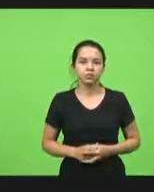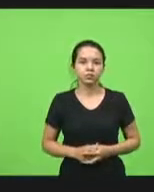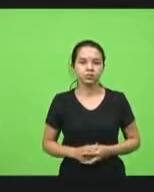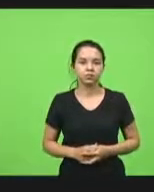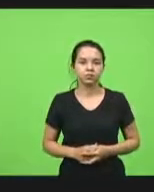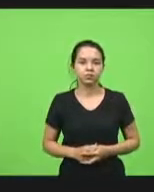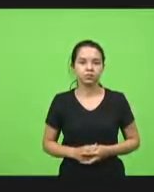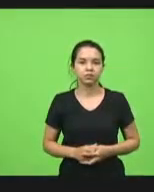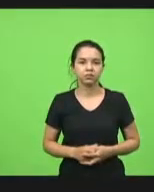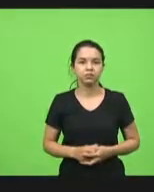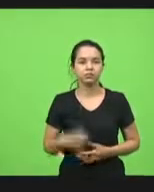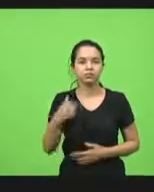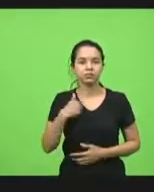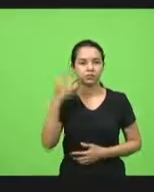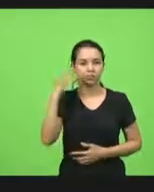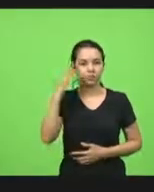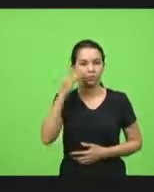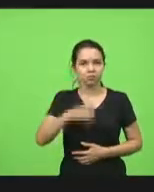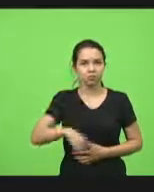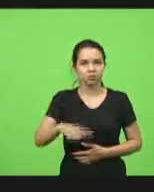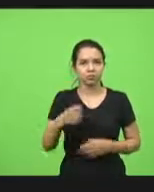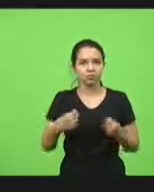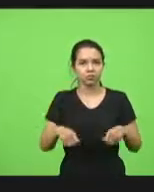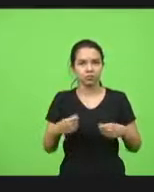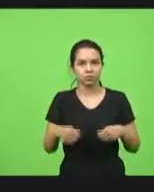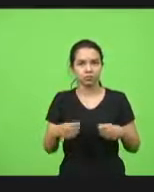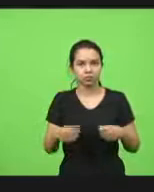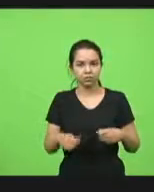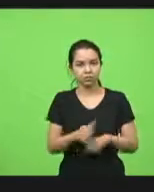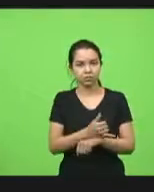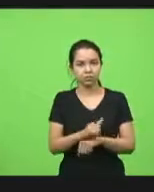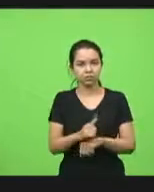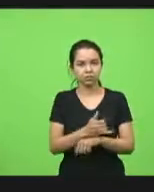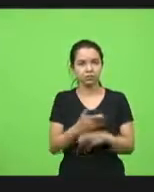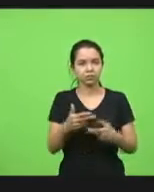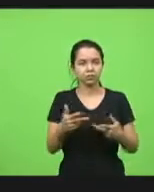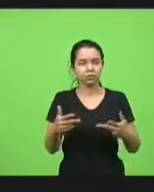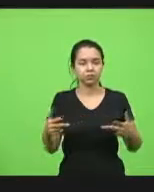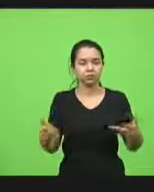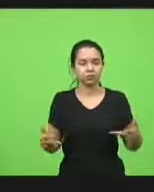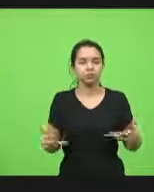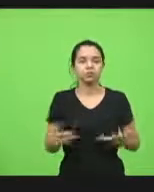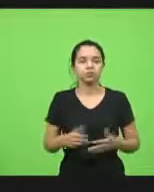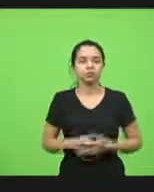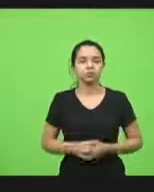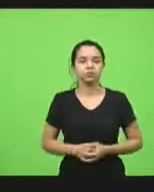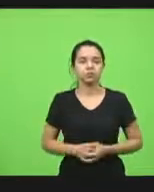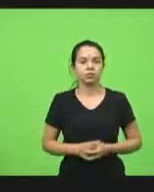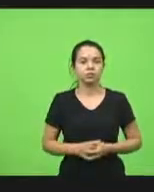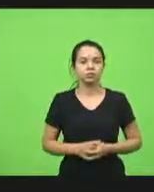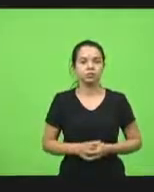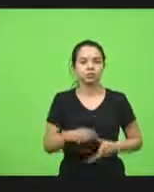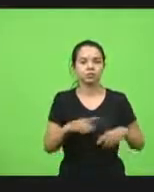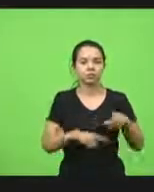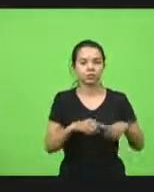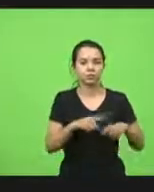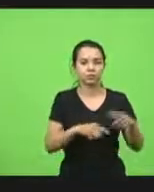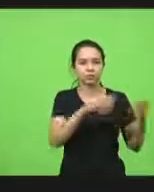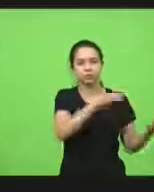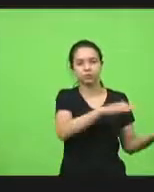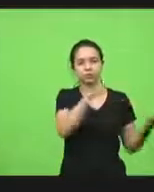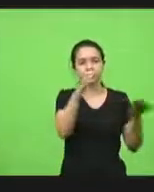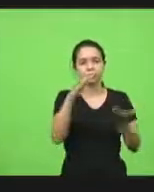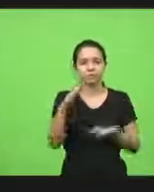Eu entendo que nós precisamos ter alternativas para trazer os insumos para o país e para Santa Catarina,